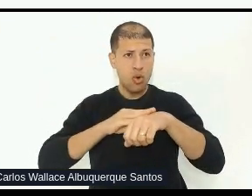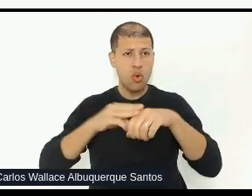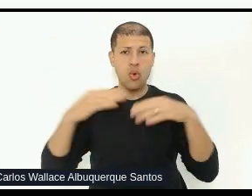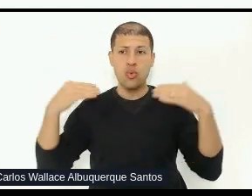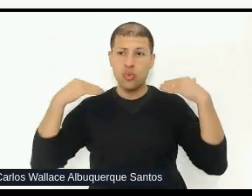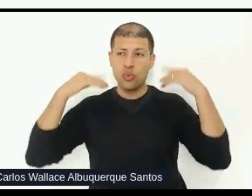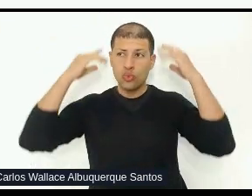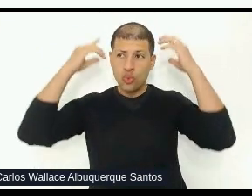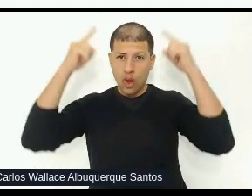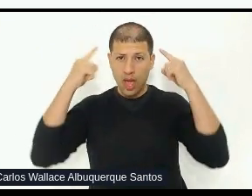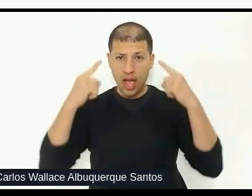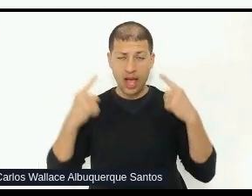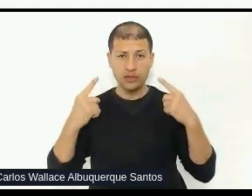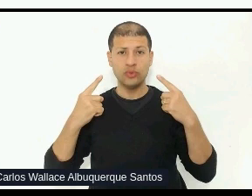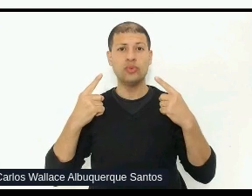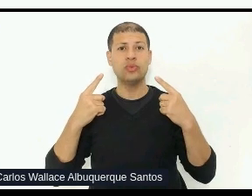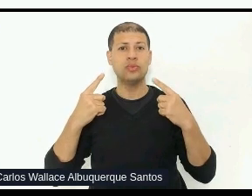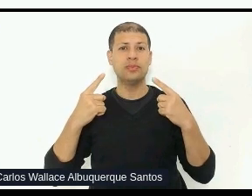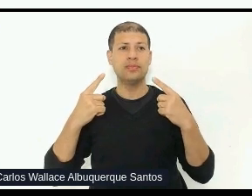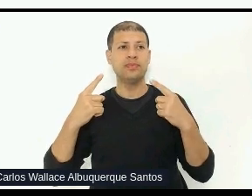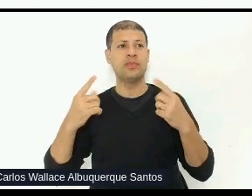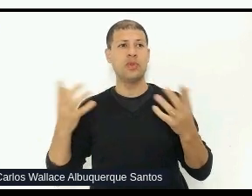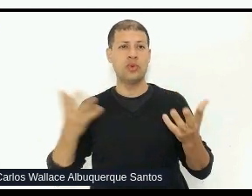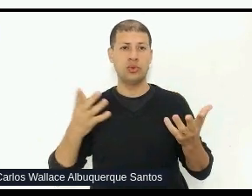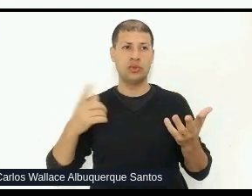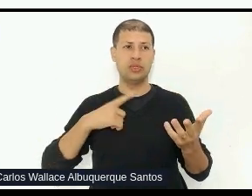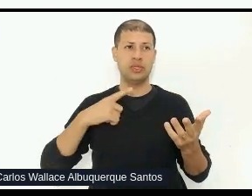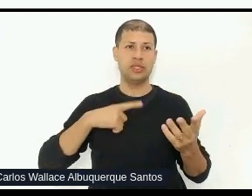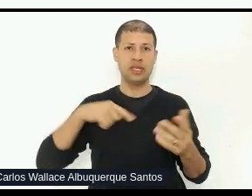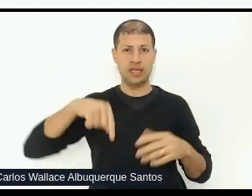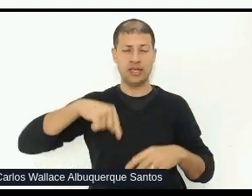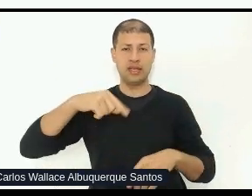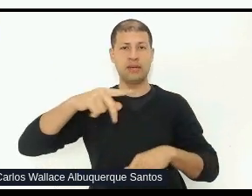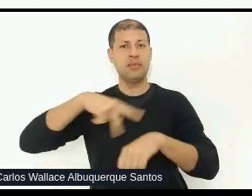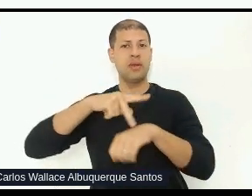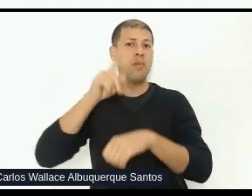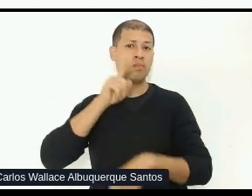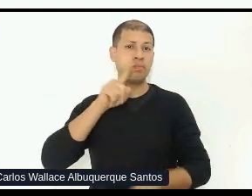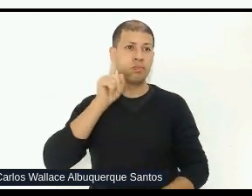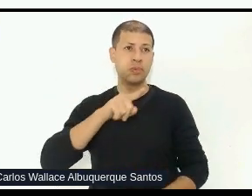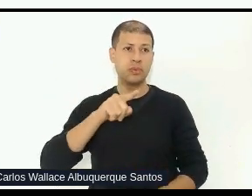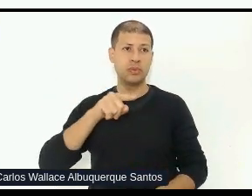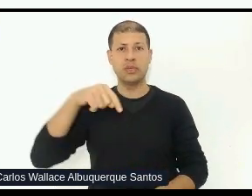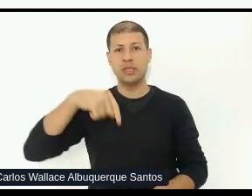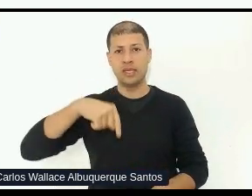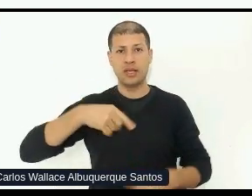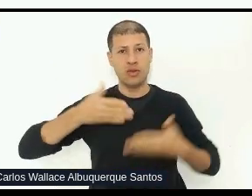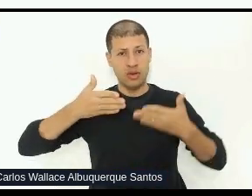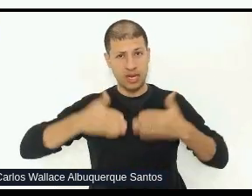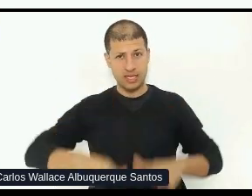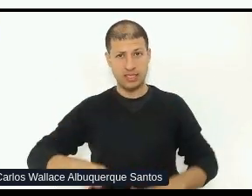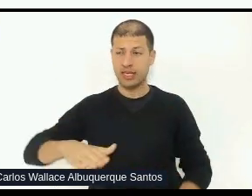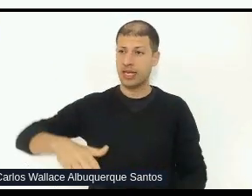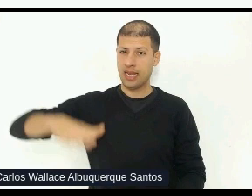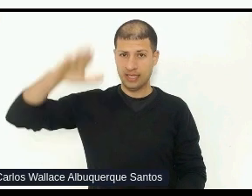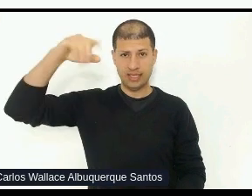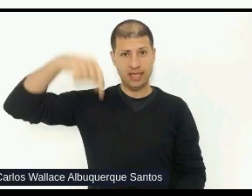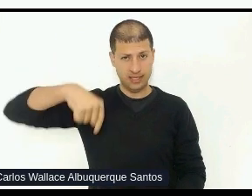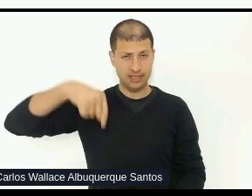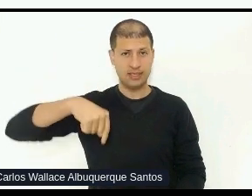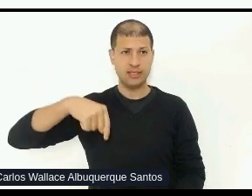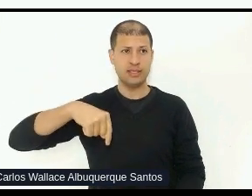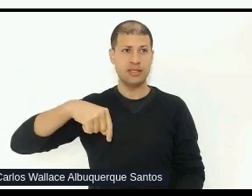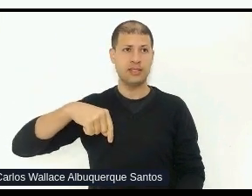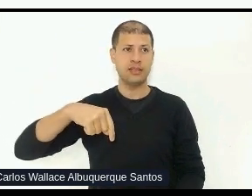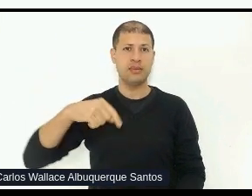enrolado. Hoje estou nos Estados Unidos, onde nasci e cresci. Os